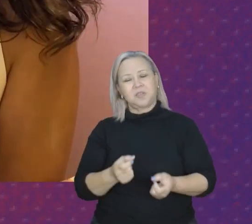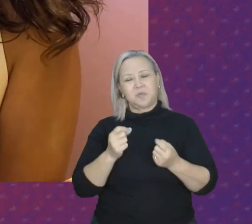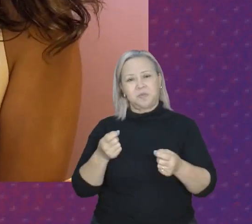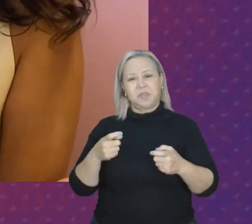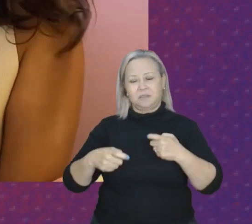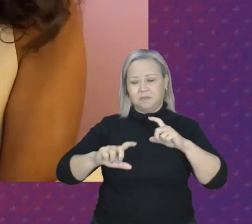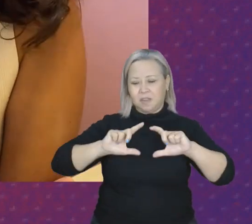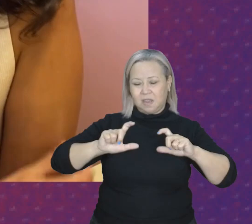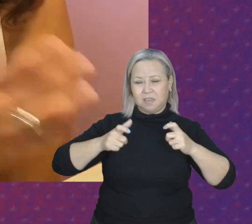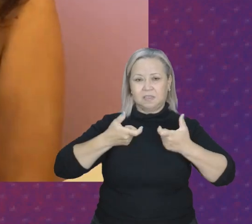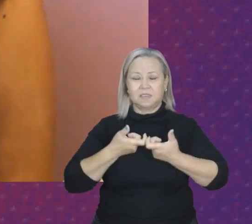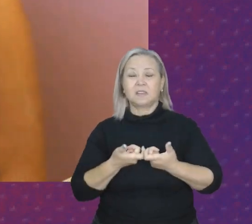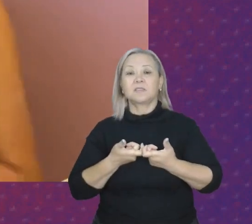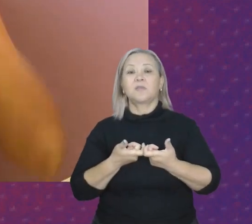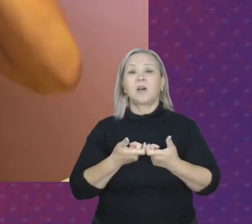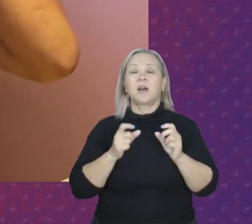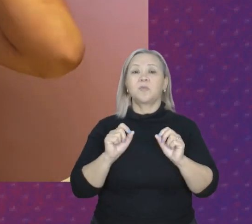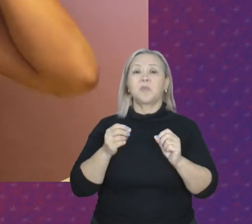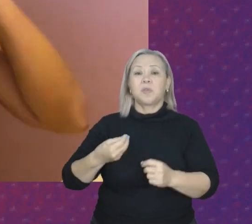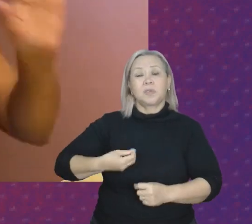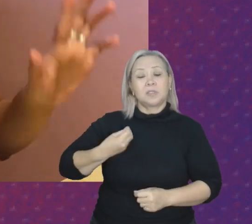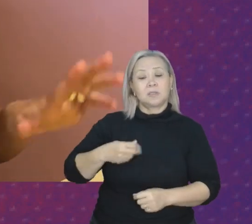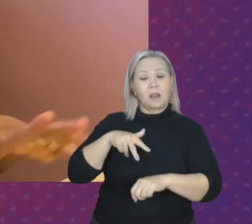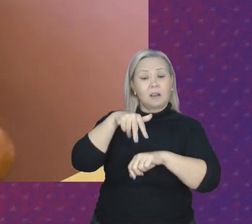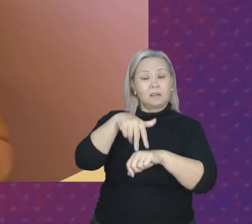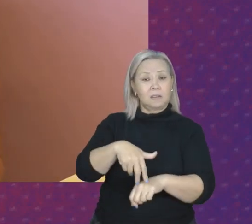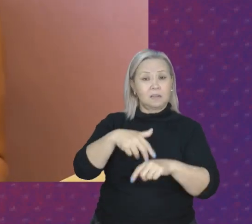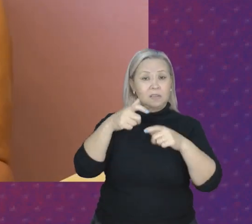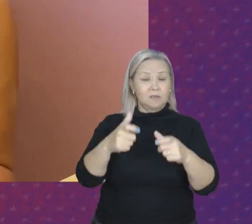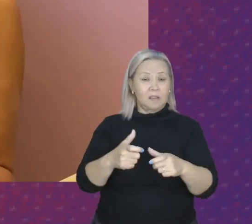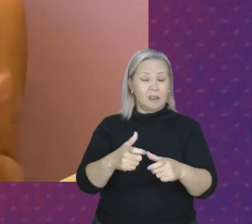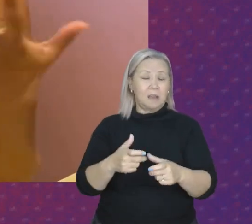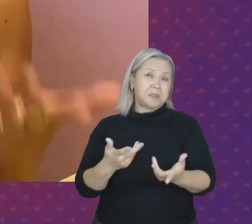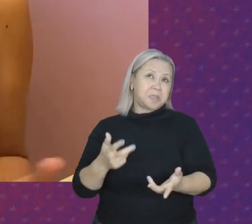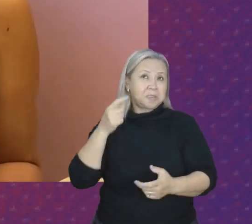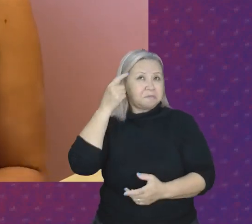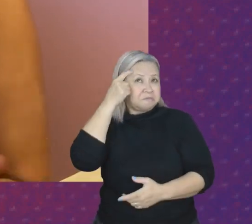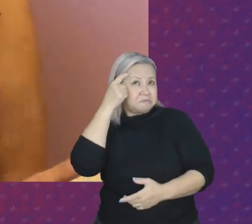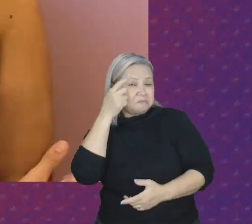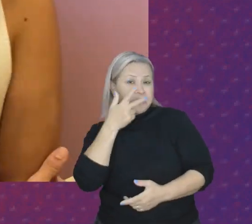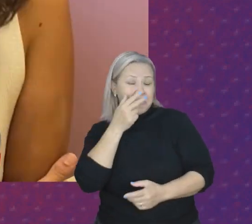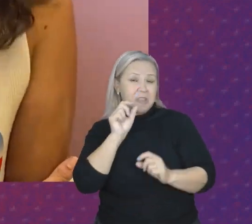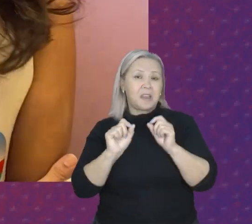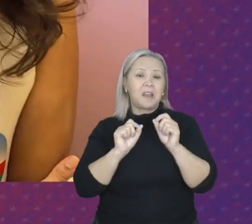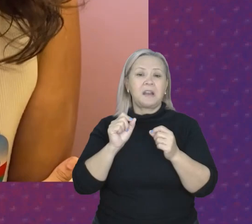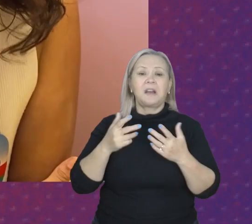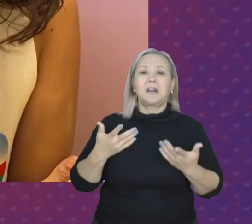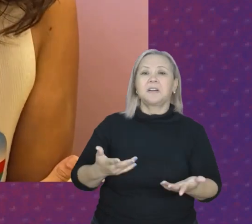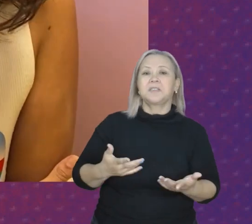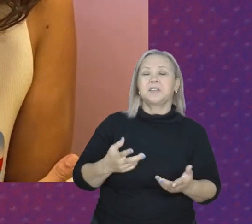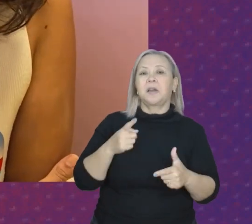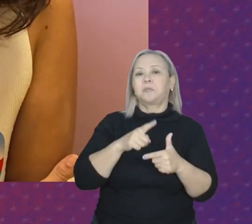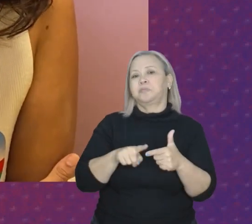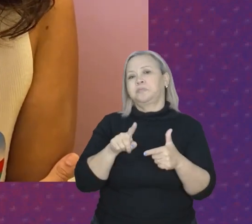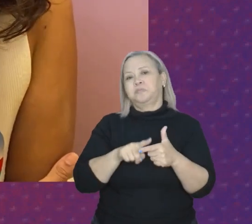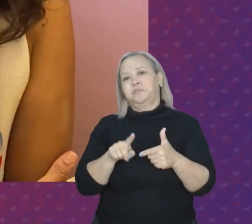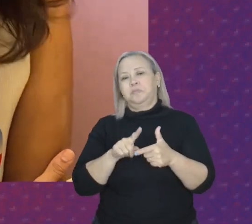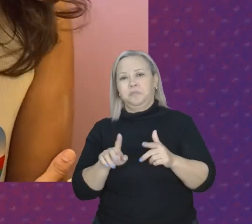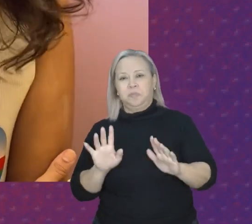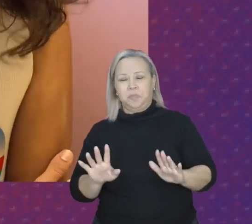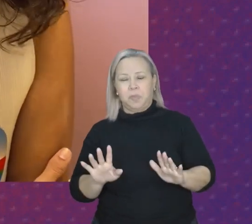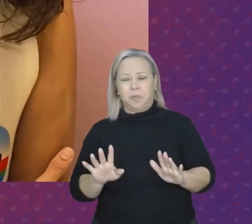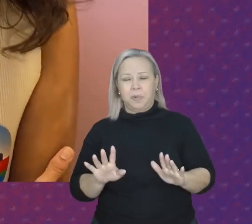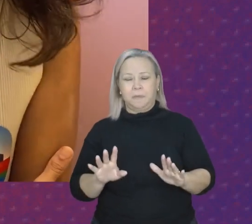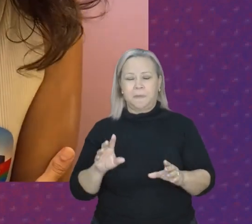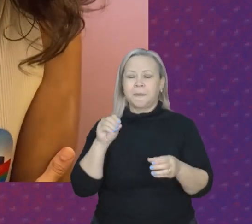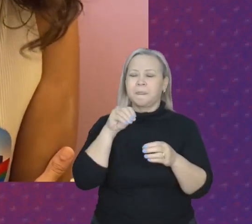sexualidade por estarem nesse espaço e acharem, considerarem que seria um problema. Eu acho que faz